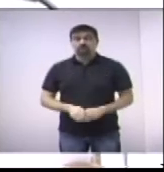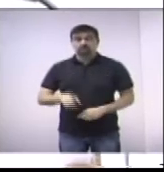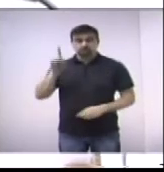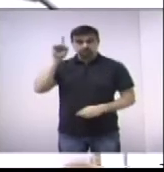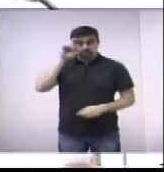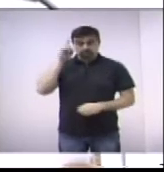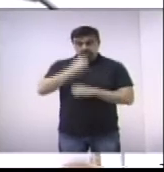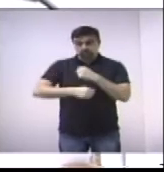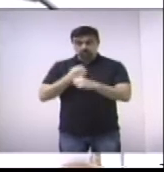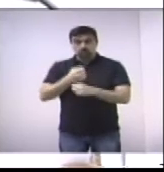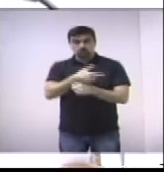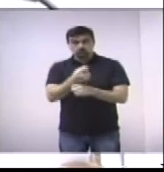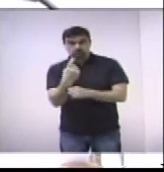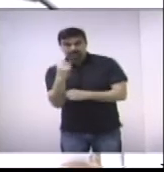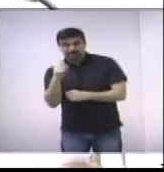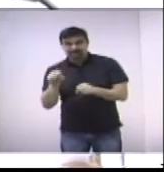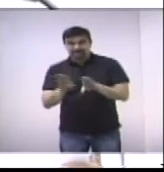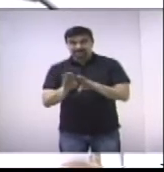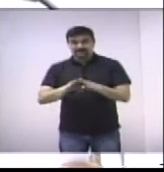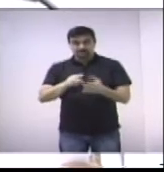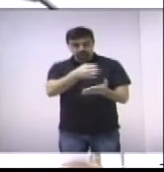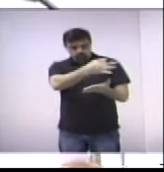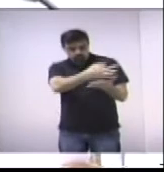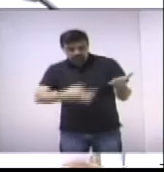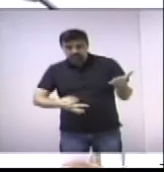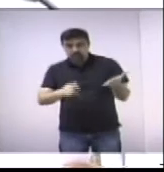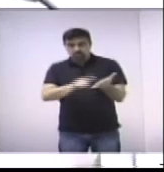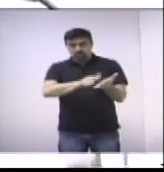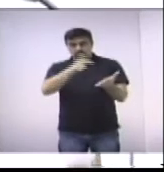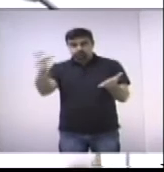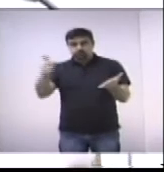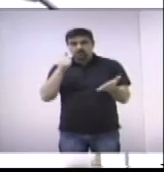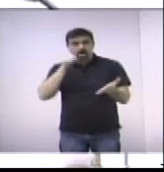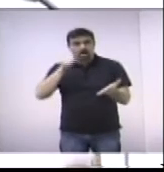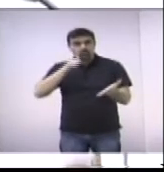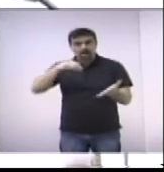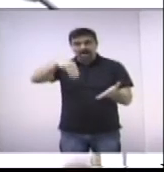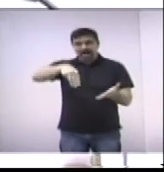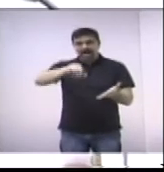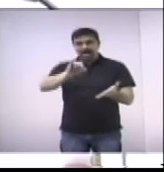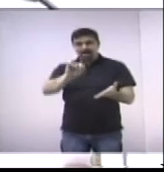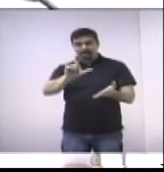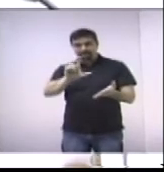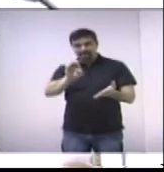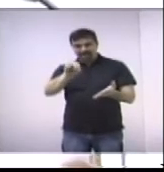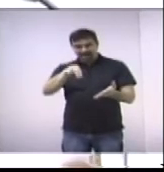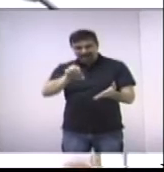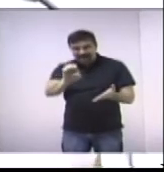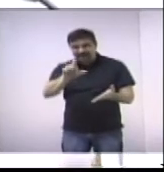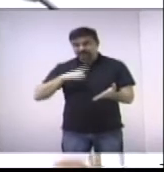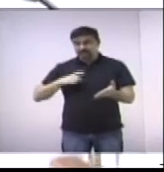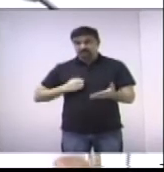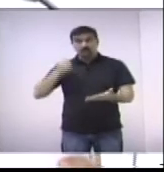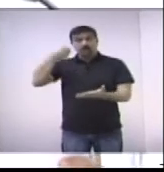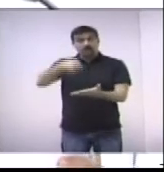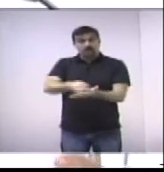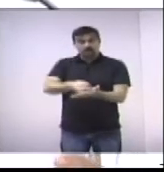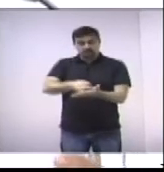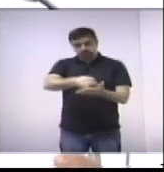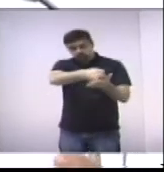de 2010, DOC em anexo, em reportagem de Milene Moreto, colaciona-se a seguinte